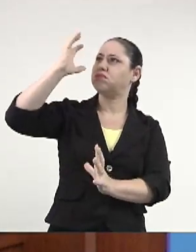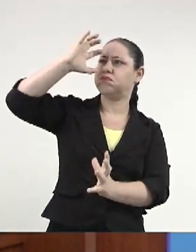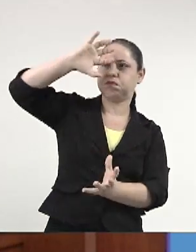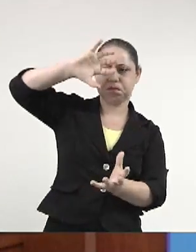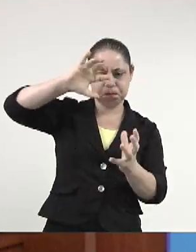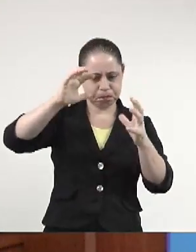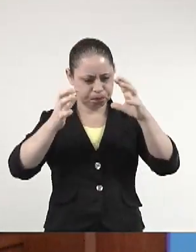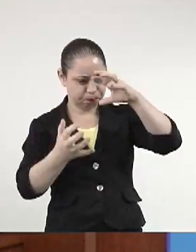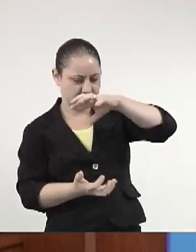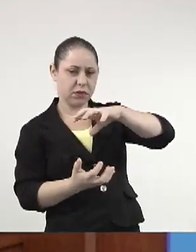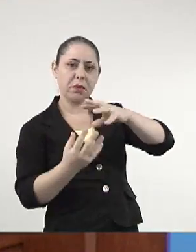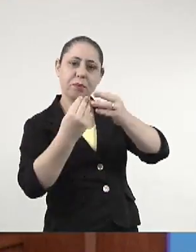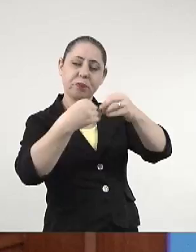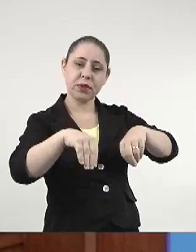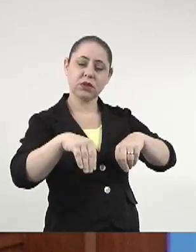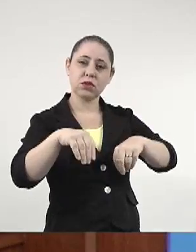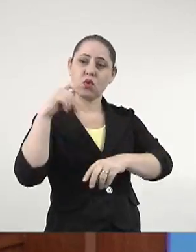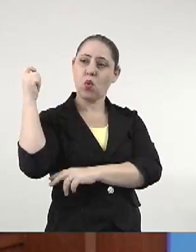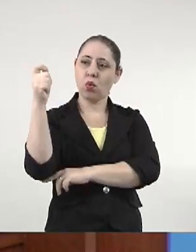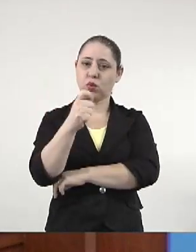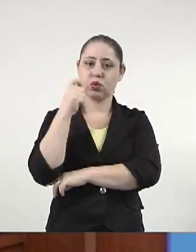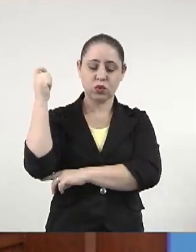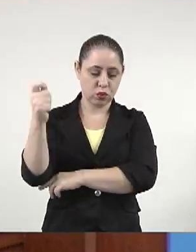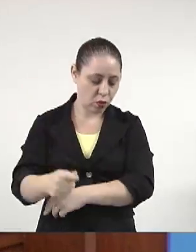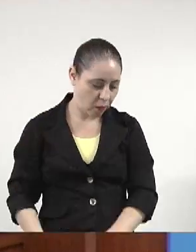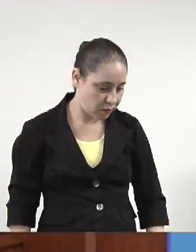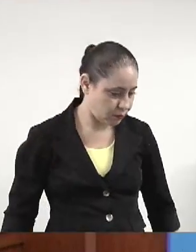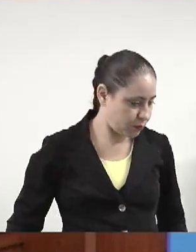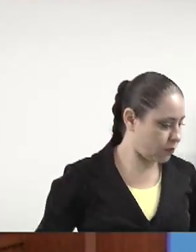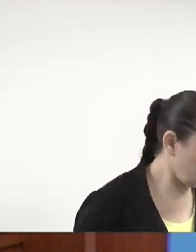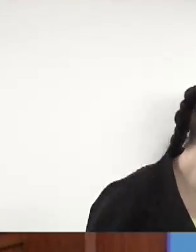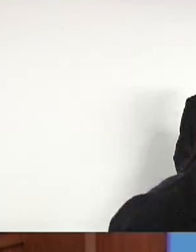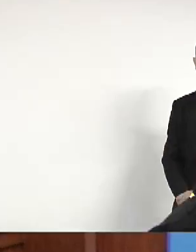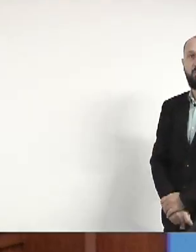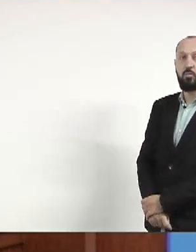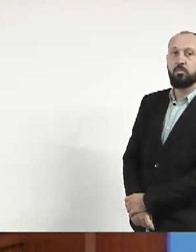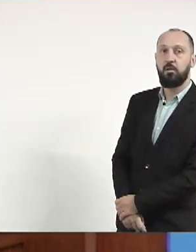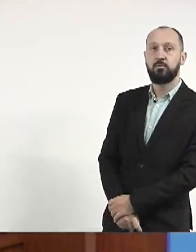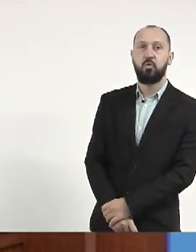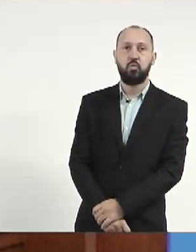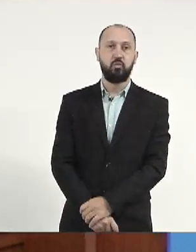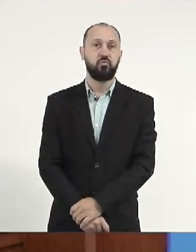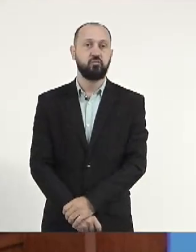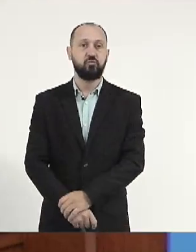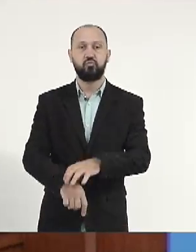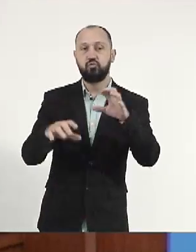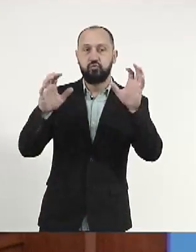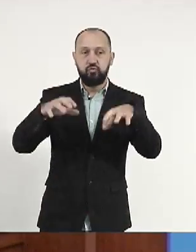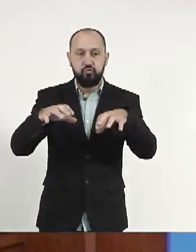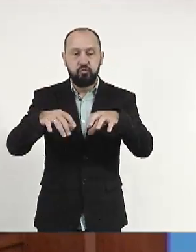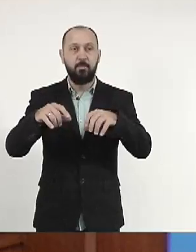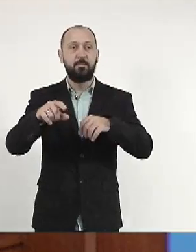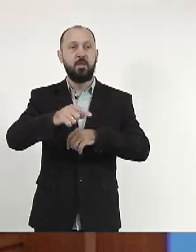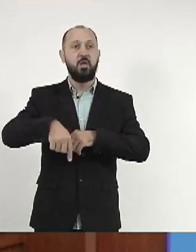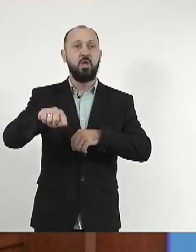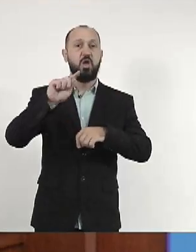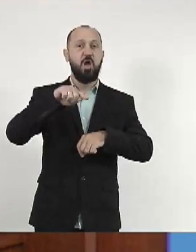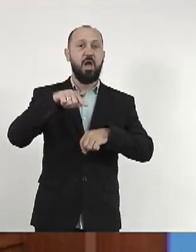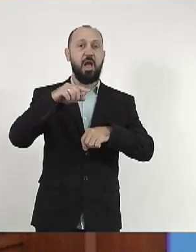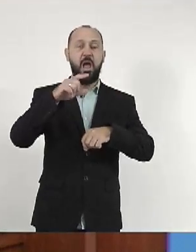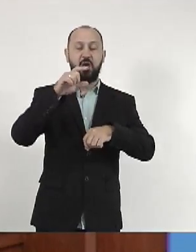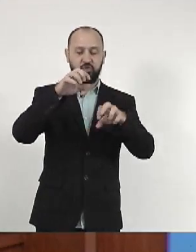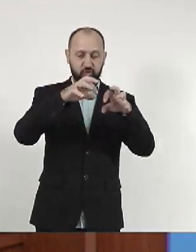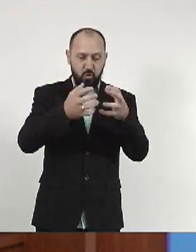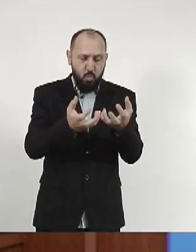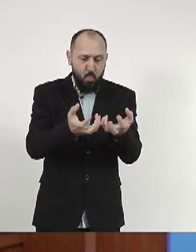estão prejudicando o Rio Grande do Sul, com enchentes, a seca que assola o país em várias